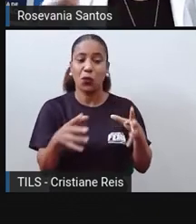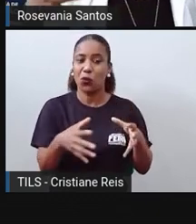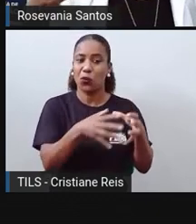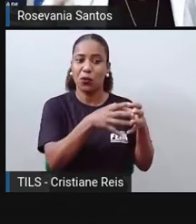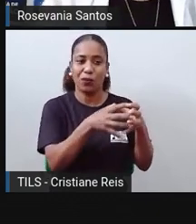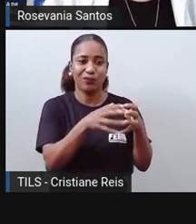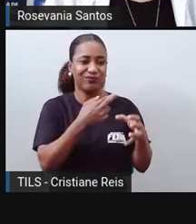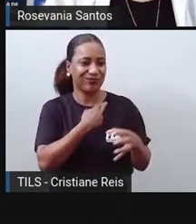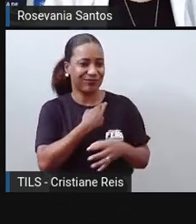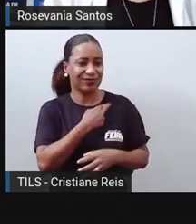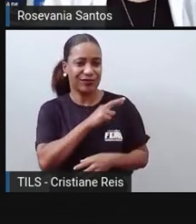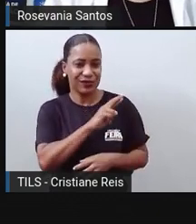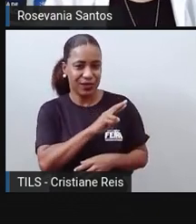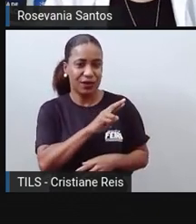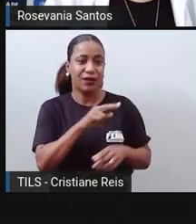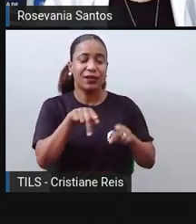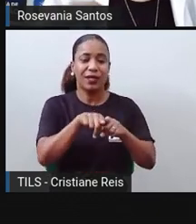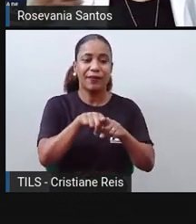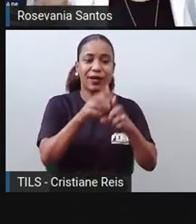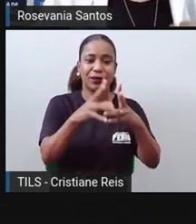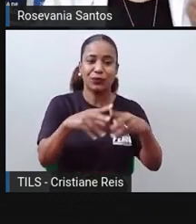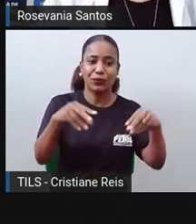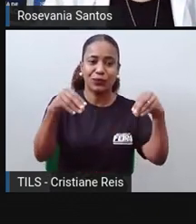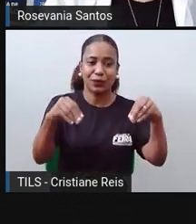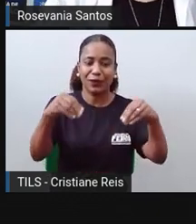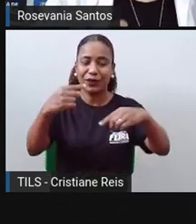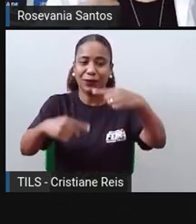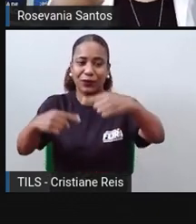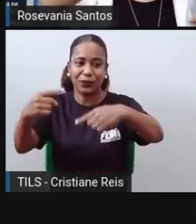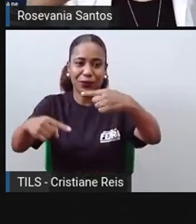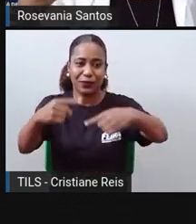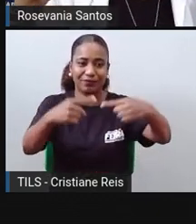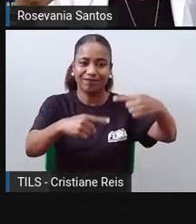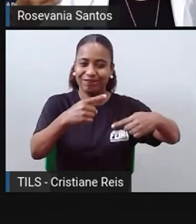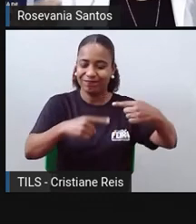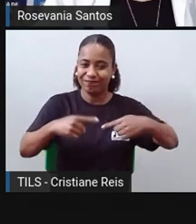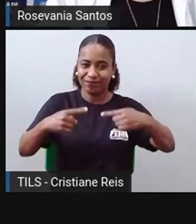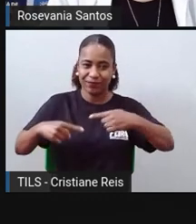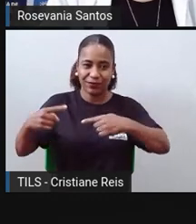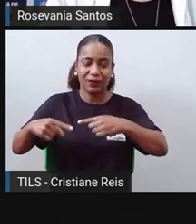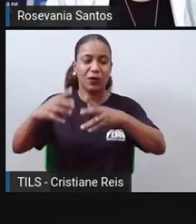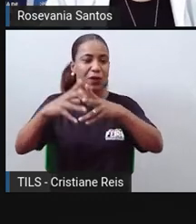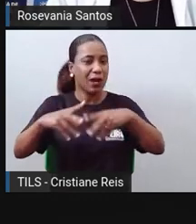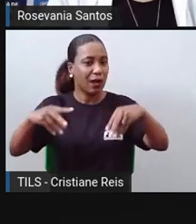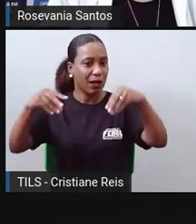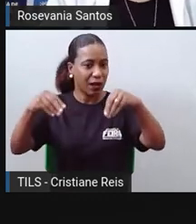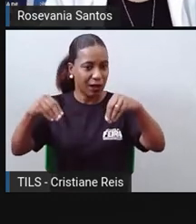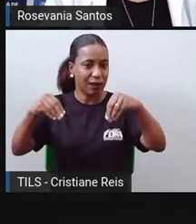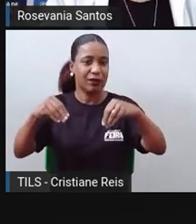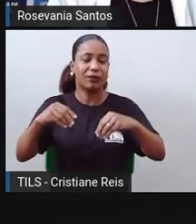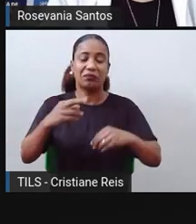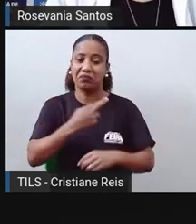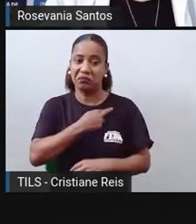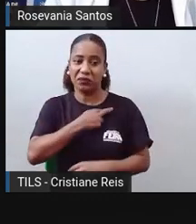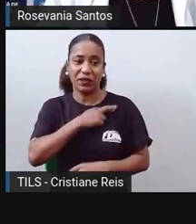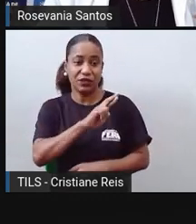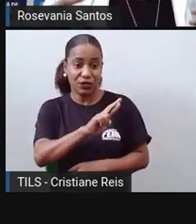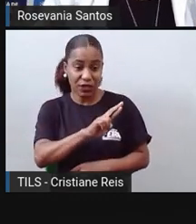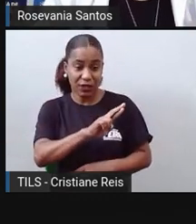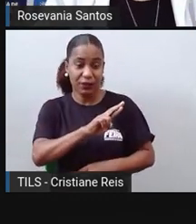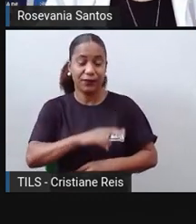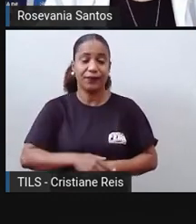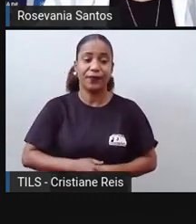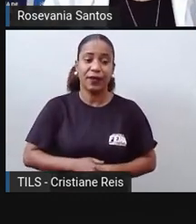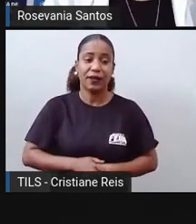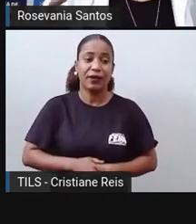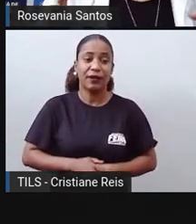religiosos, e as disputas territoriais, né, por cidades sagradas, por características, né, religiosas, a